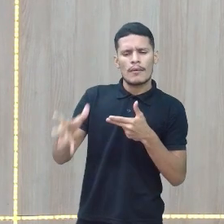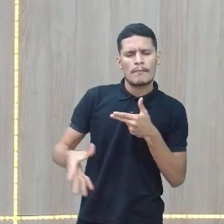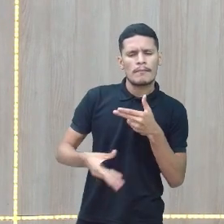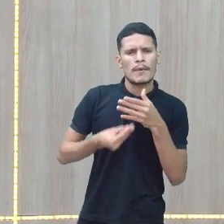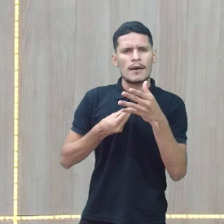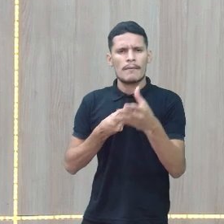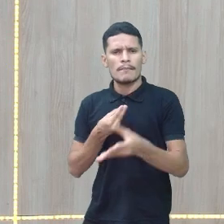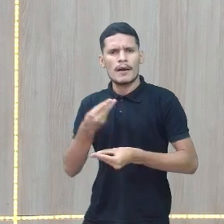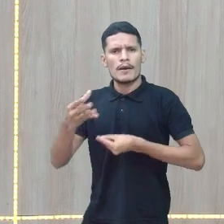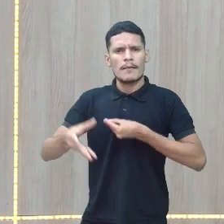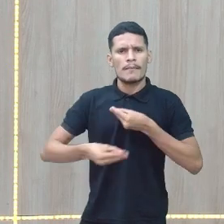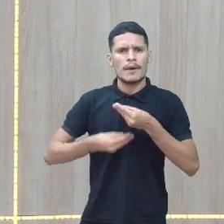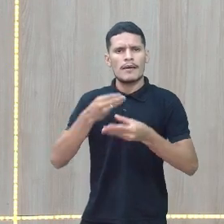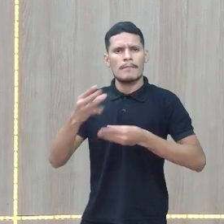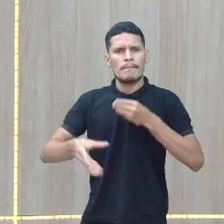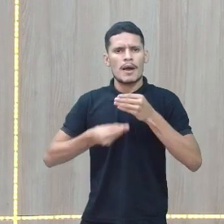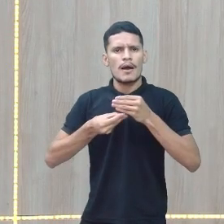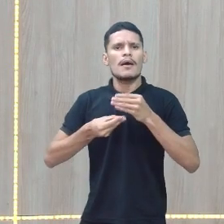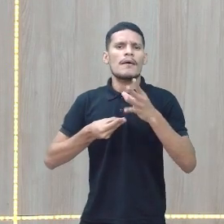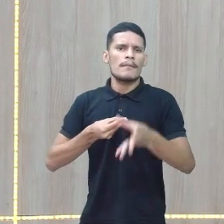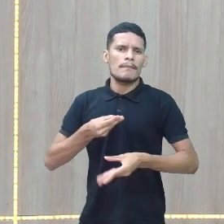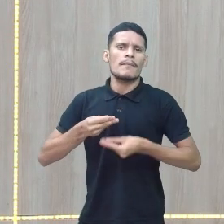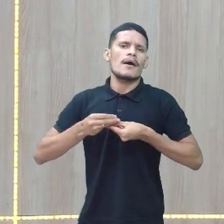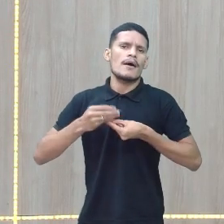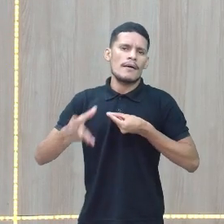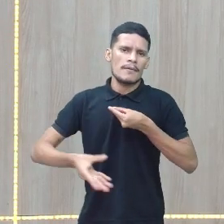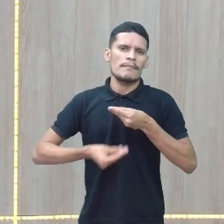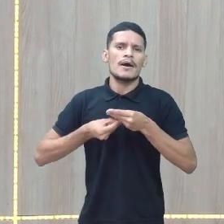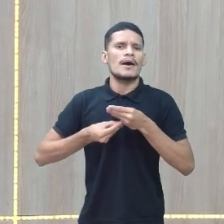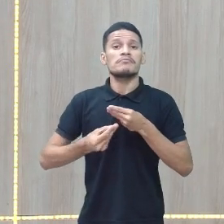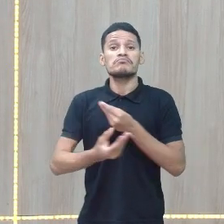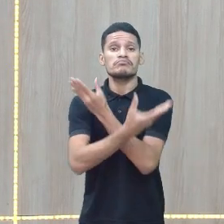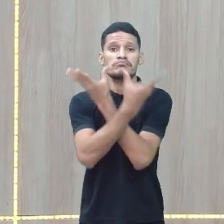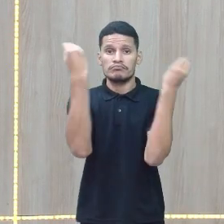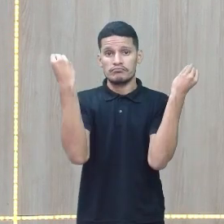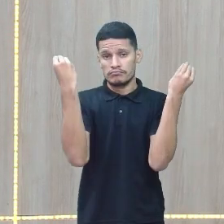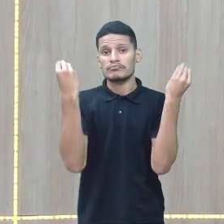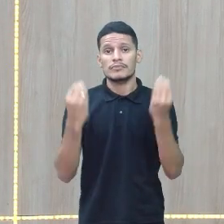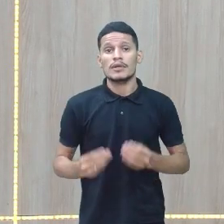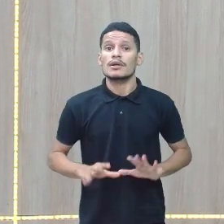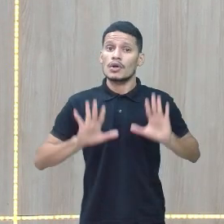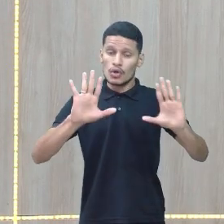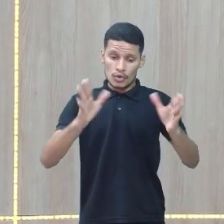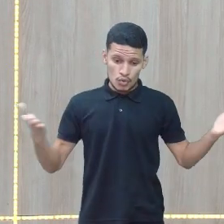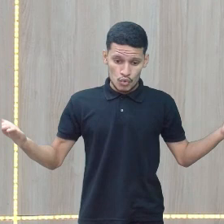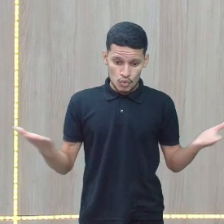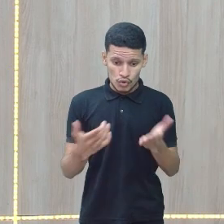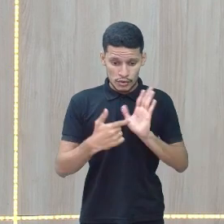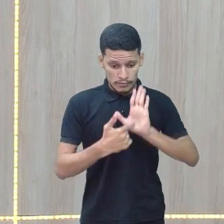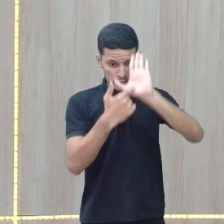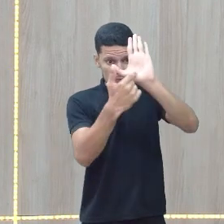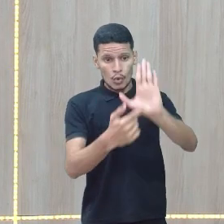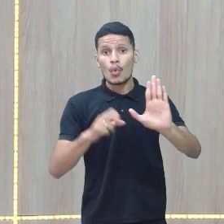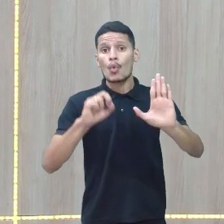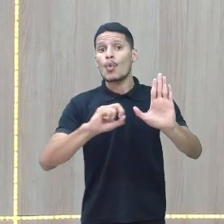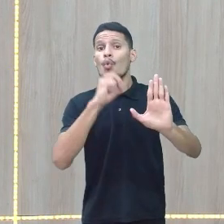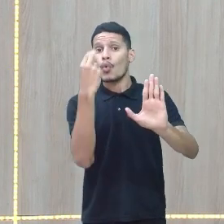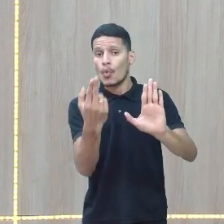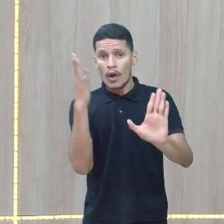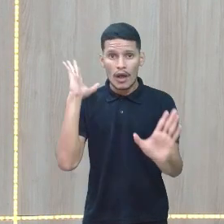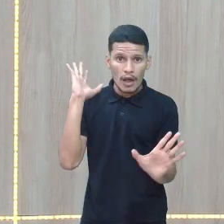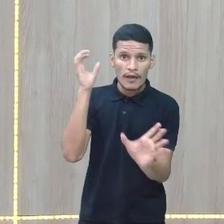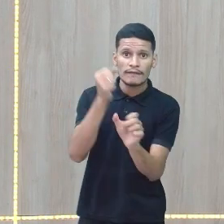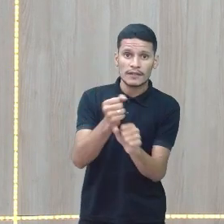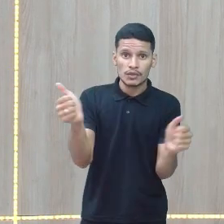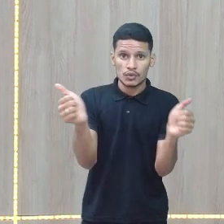outras habilidades e de repente esqueceram. E nós estaremos ou apresentando ou revisando com